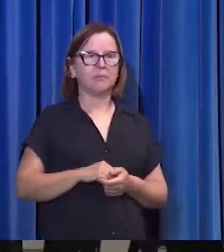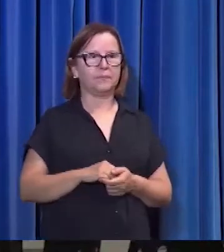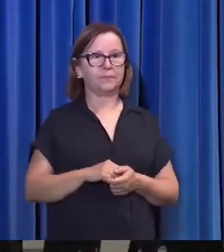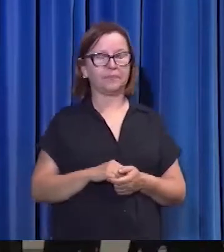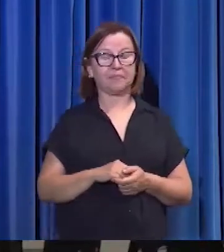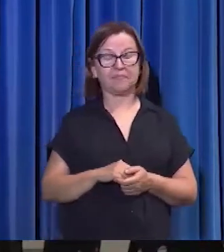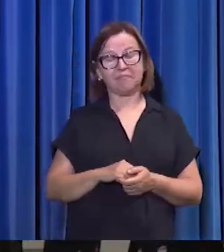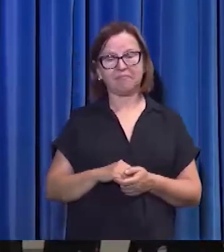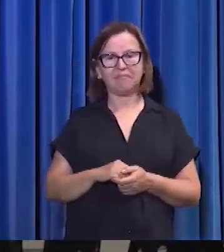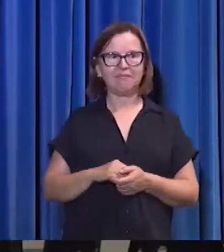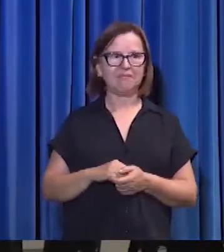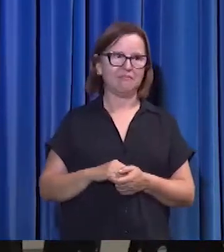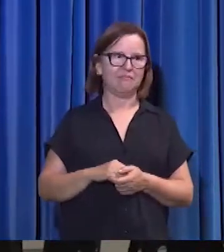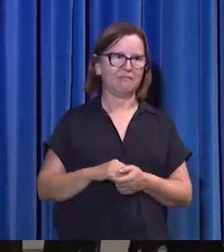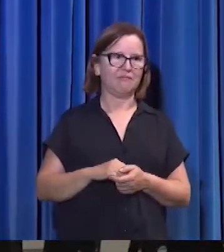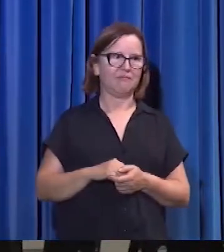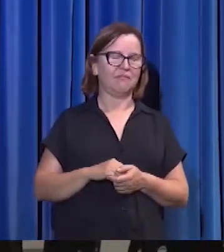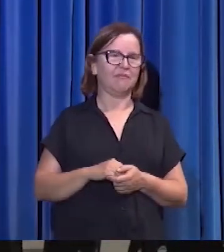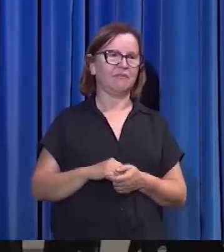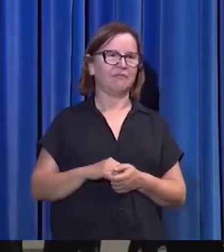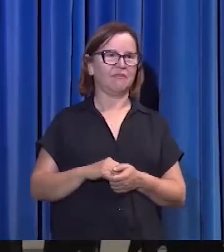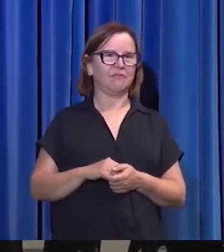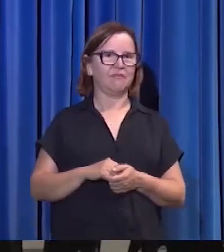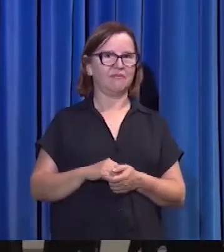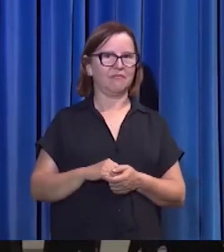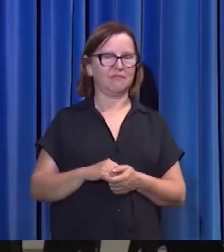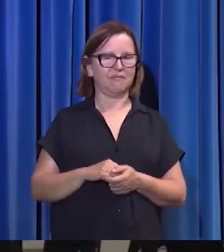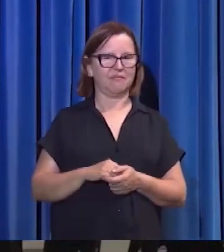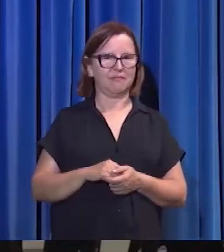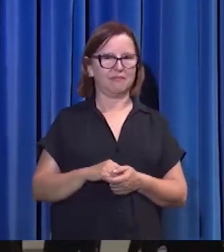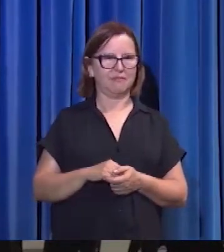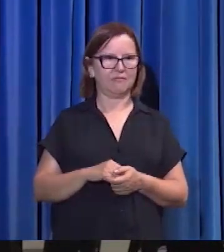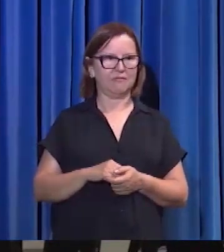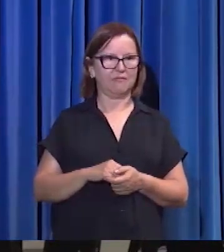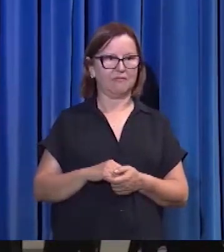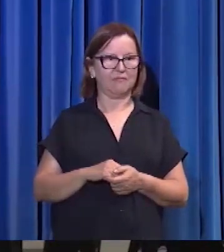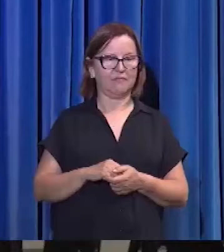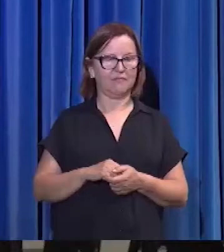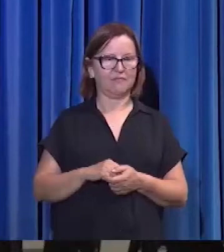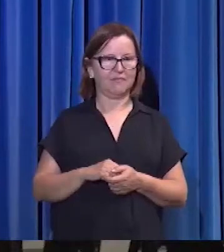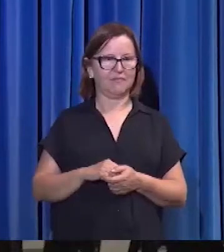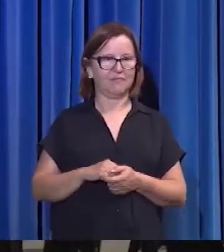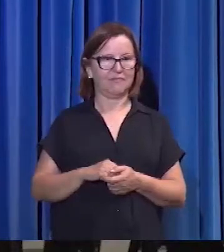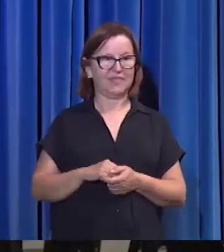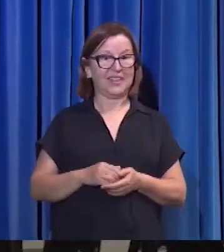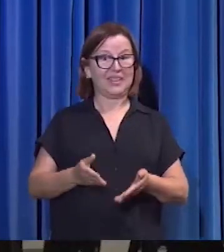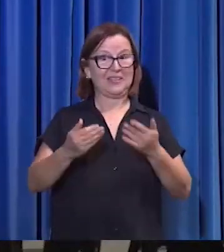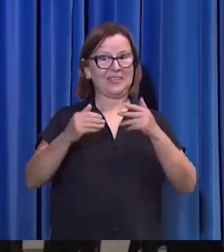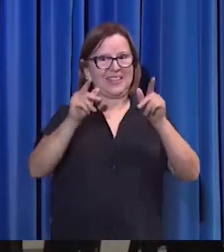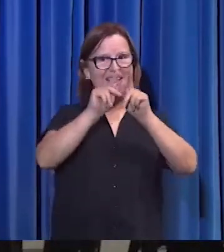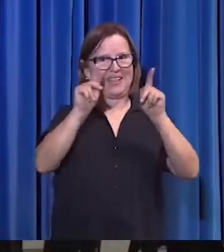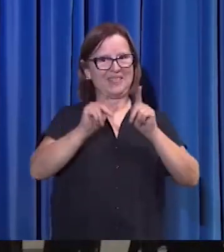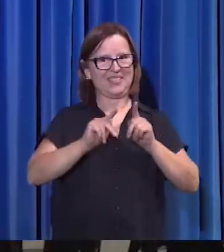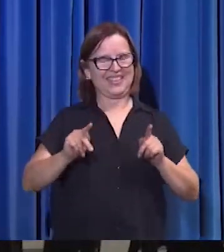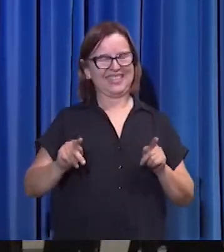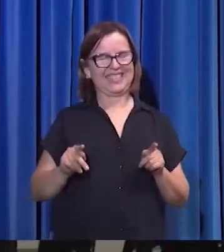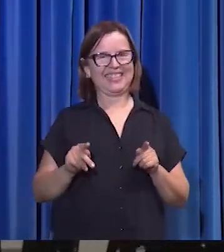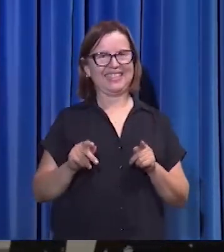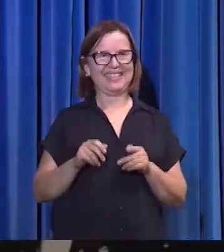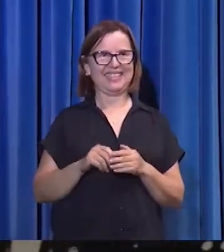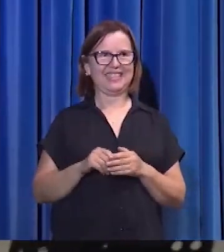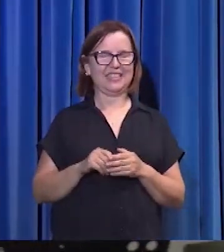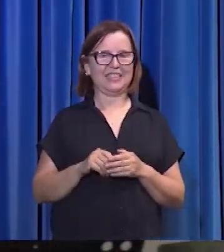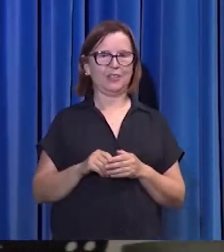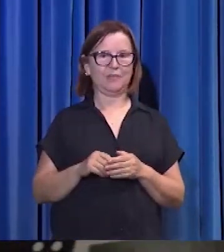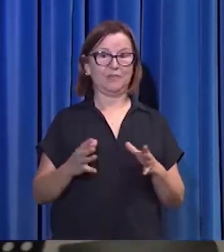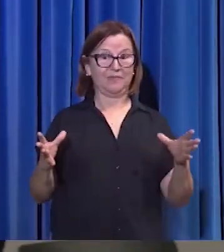Bem, faz todo sentido. E traz paz. Então,